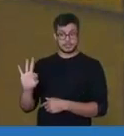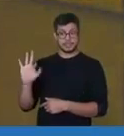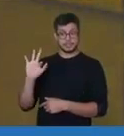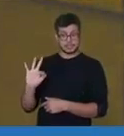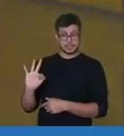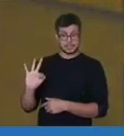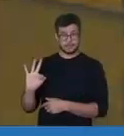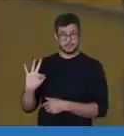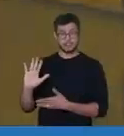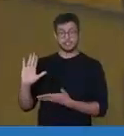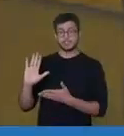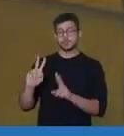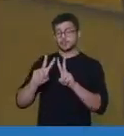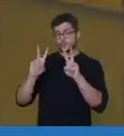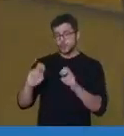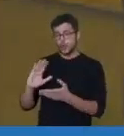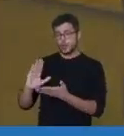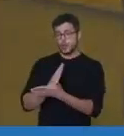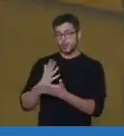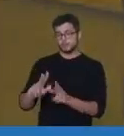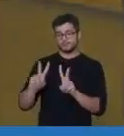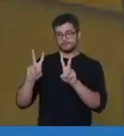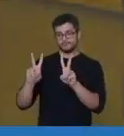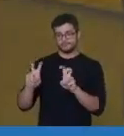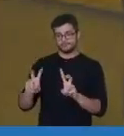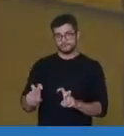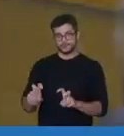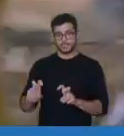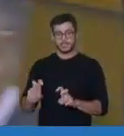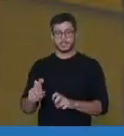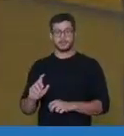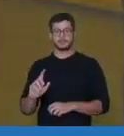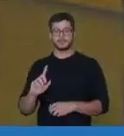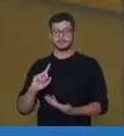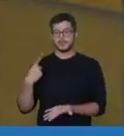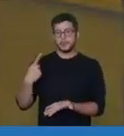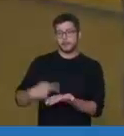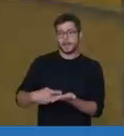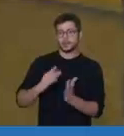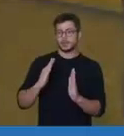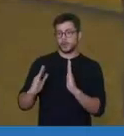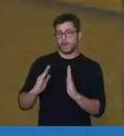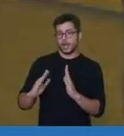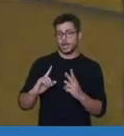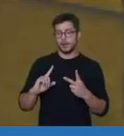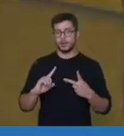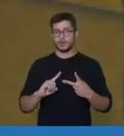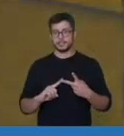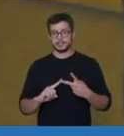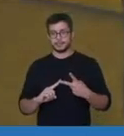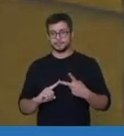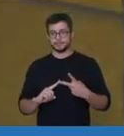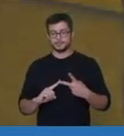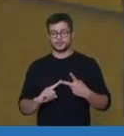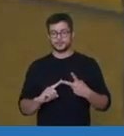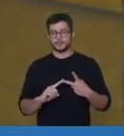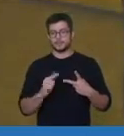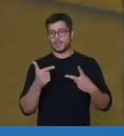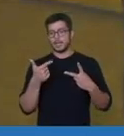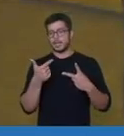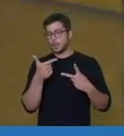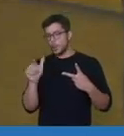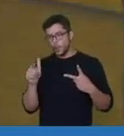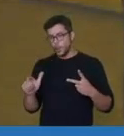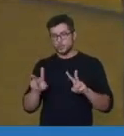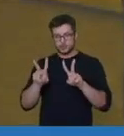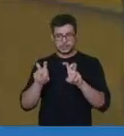relação a temas importantes para o país, em relação ao tema do marco temporal, em relação a outras pautas, né, que